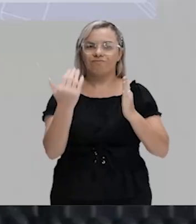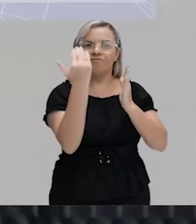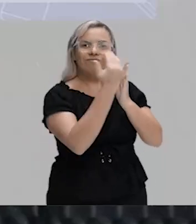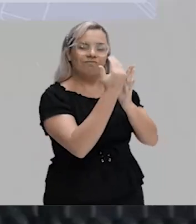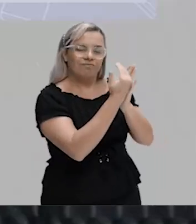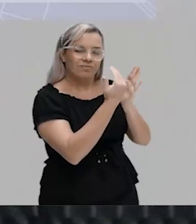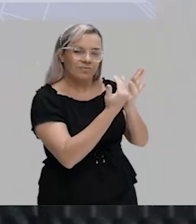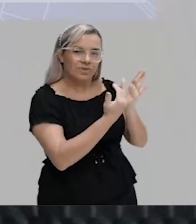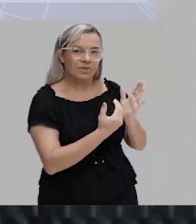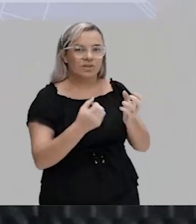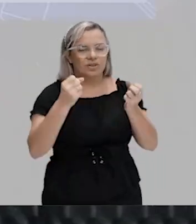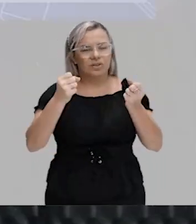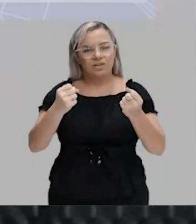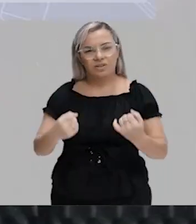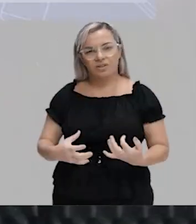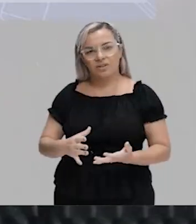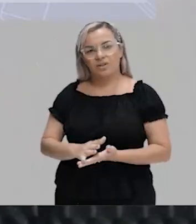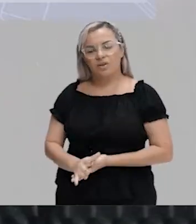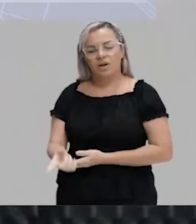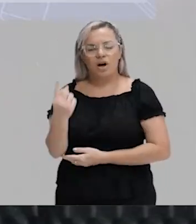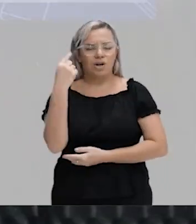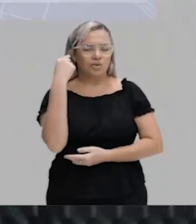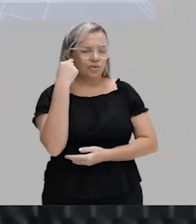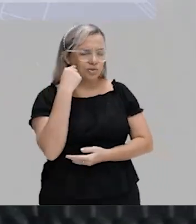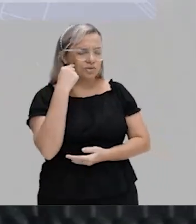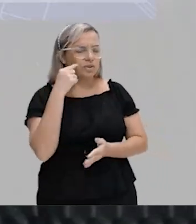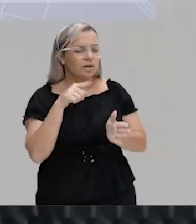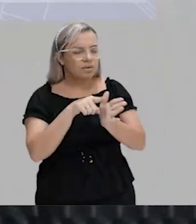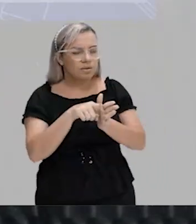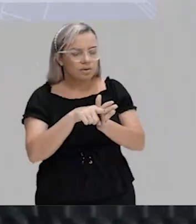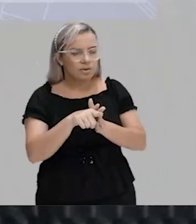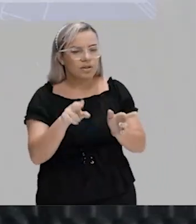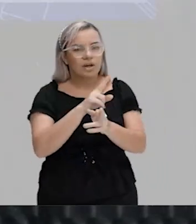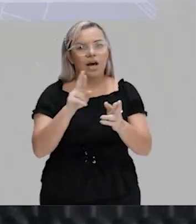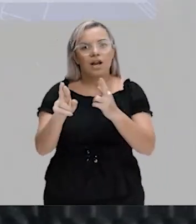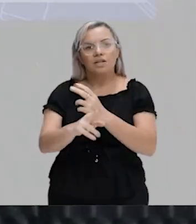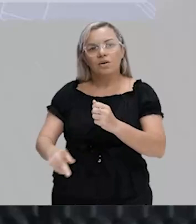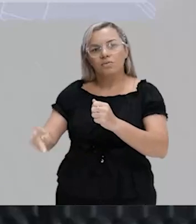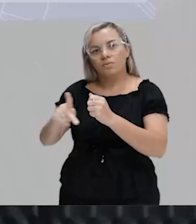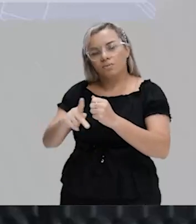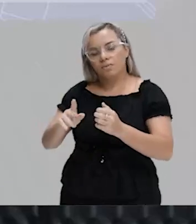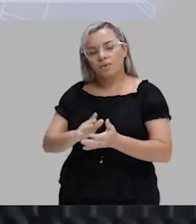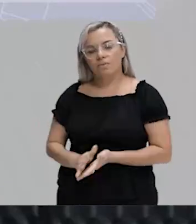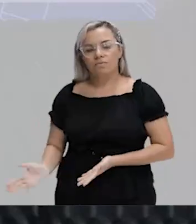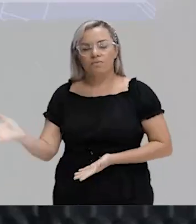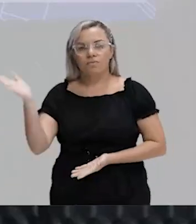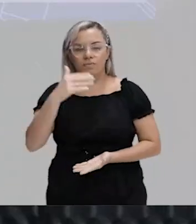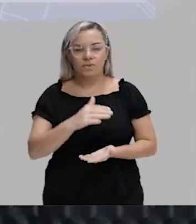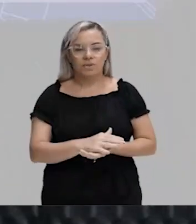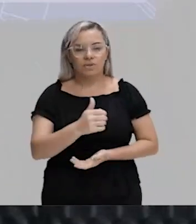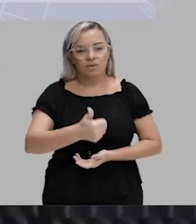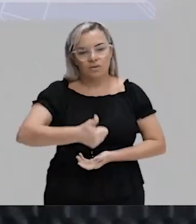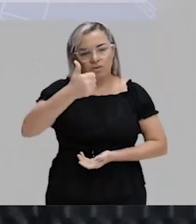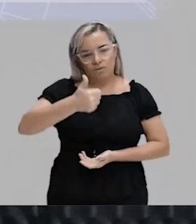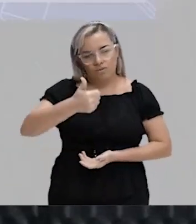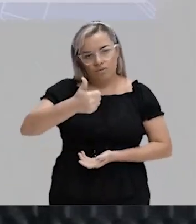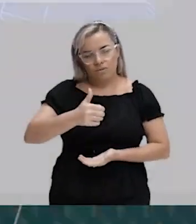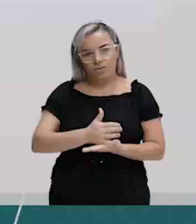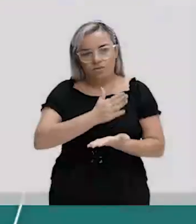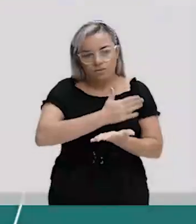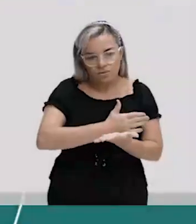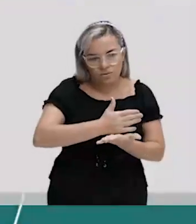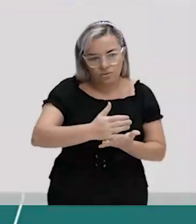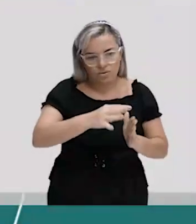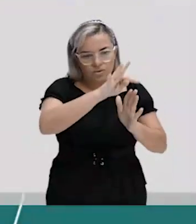classificar e possamos tirar todas as nossas dúvidas em relação aos pronomes. Então, vamos lá para a primeira questão, começando aqui